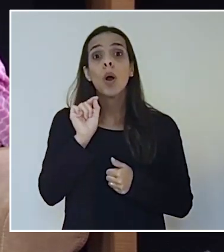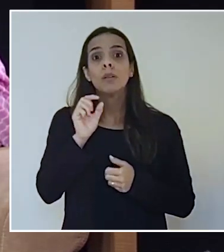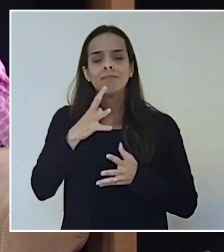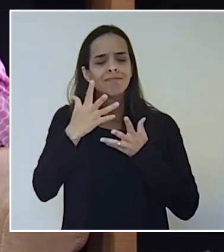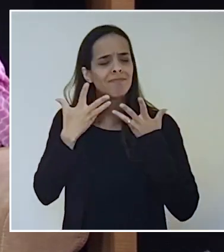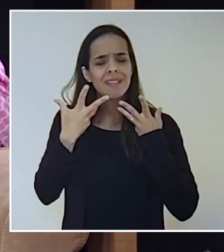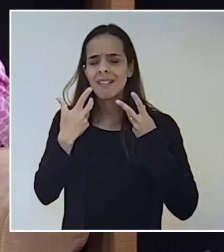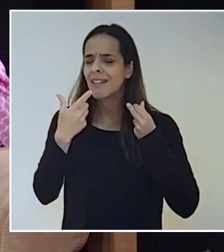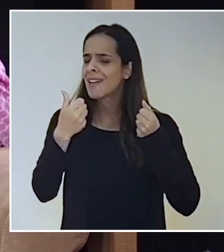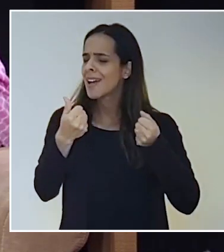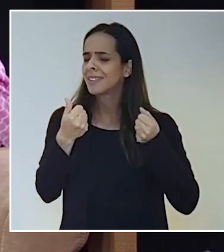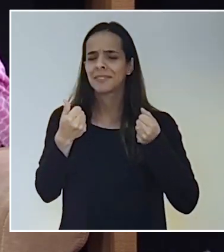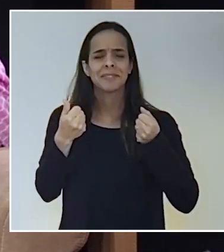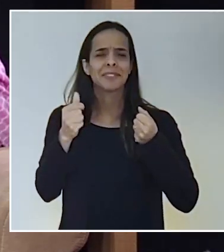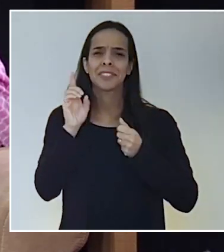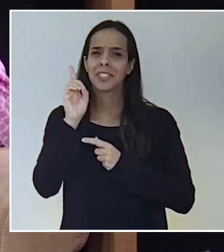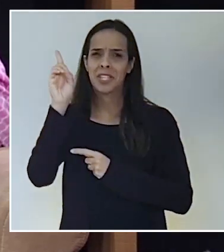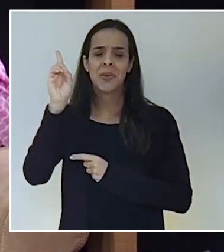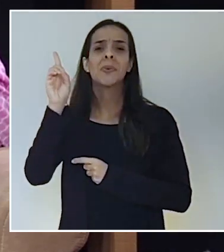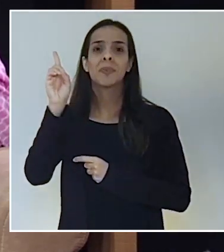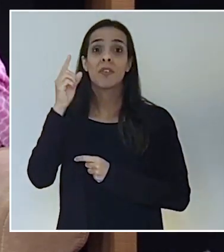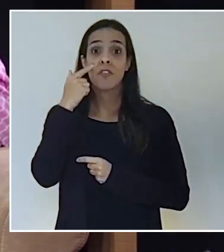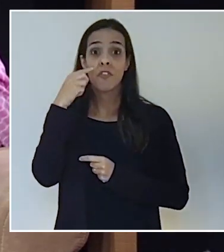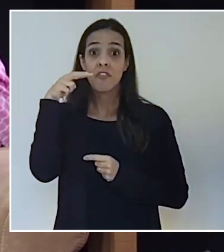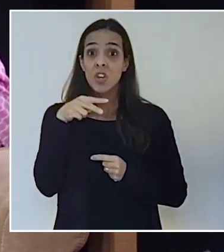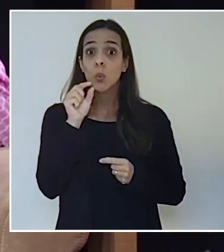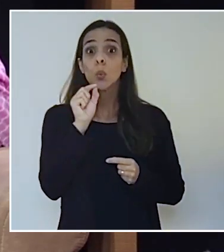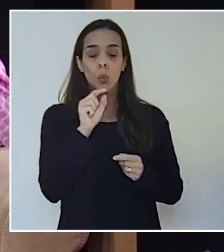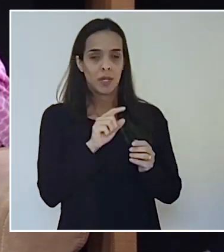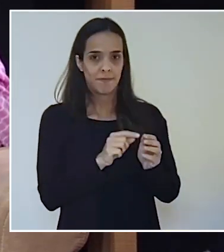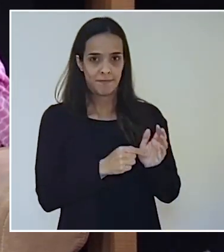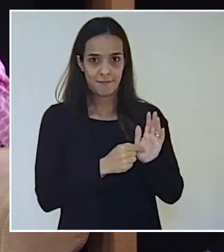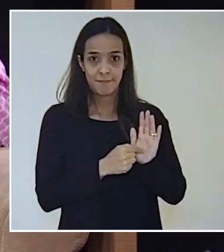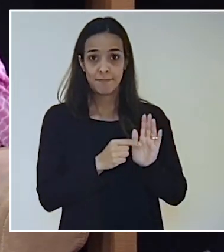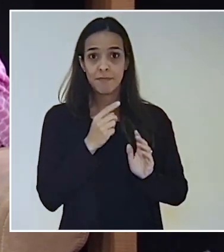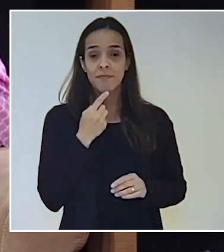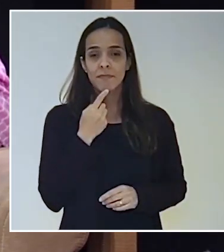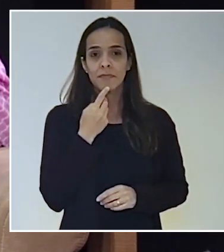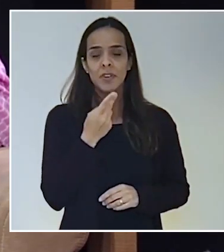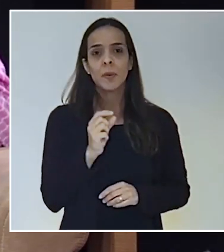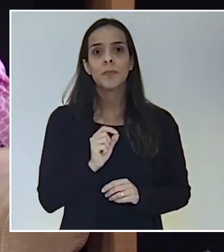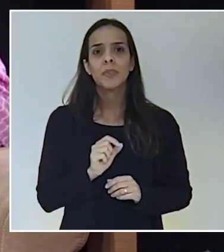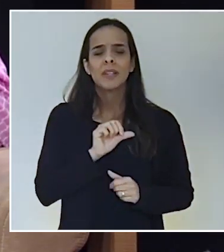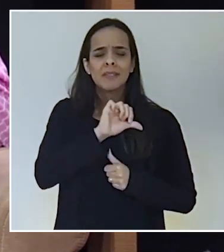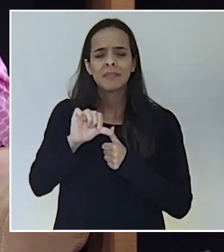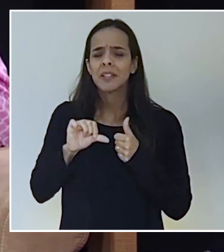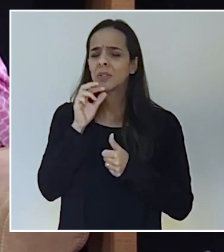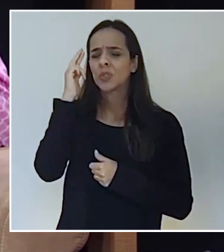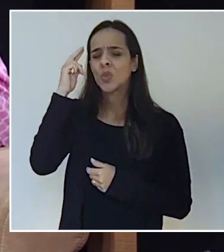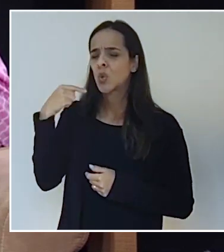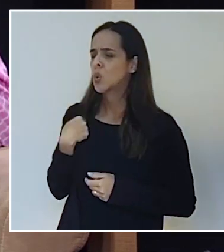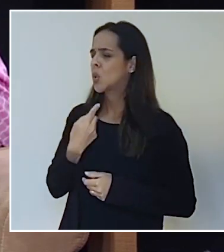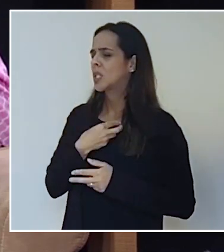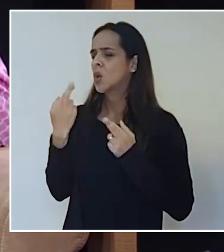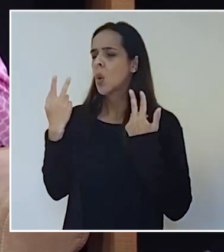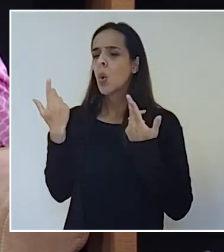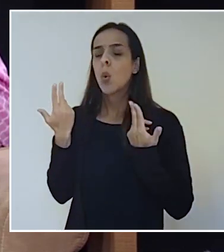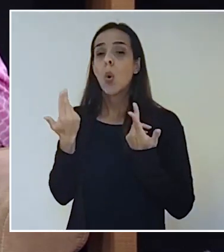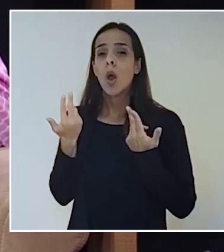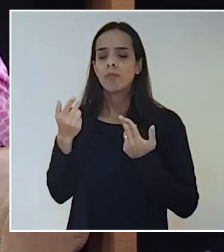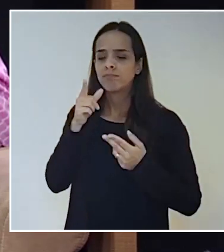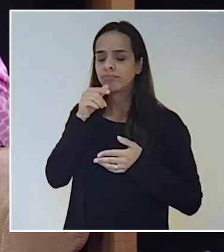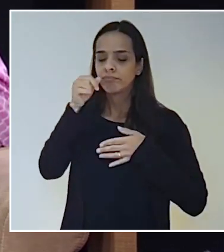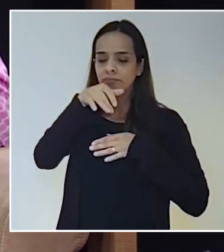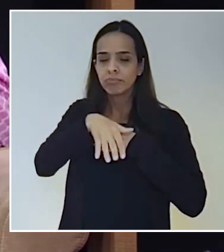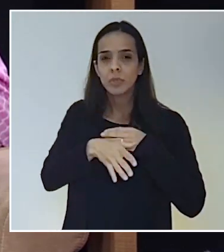você o que ele diz, restaura, Senhor, a nossa sorte, como as torrentes do Neguebe. Bom, acho que você tem plena